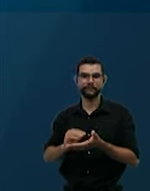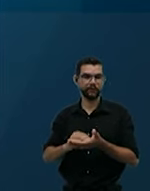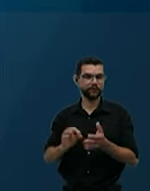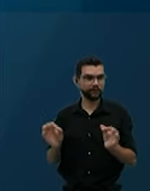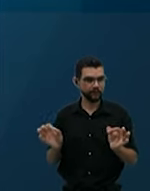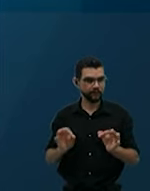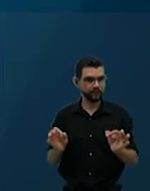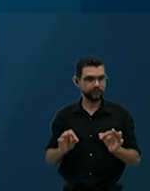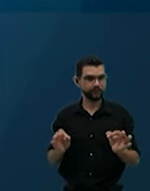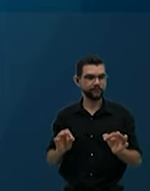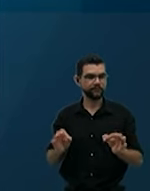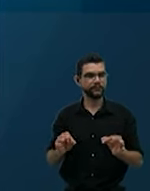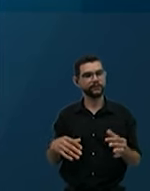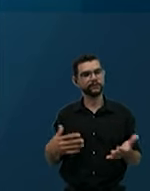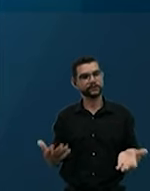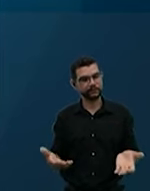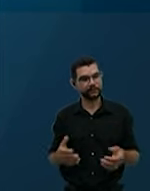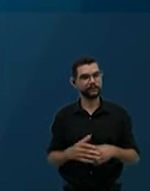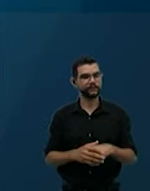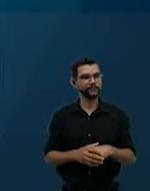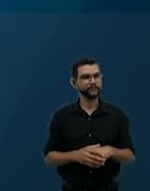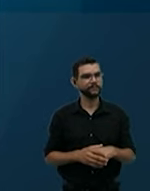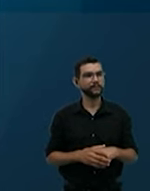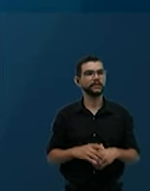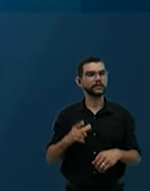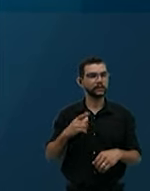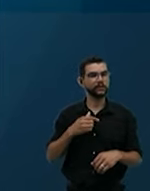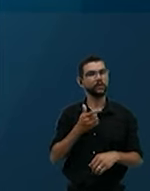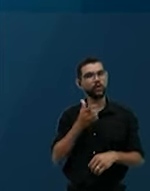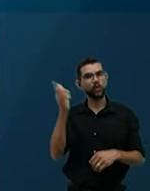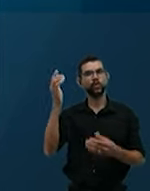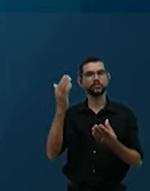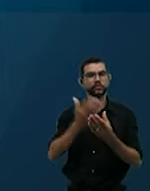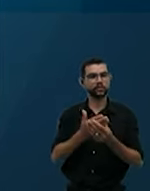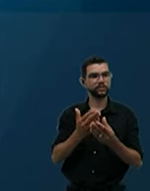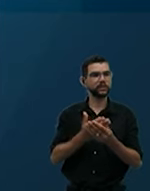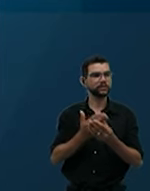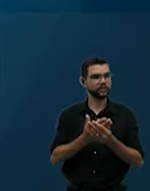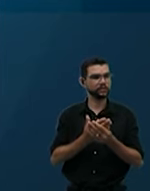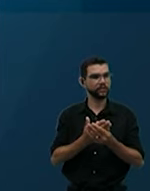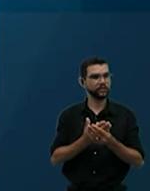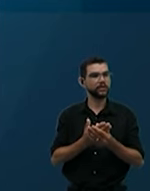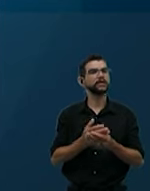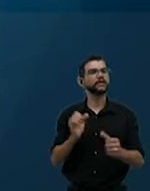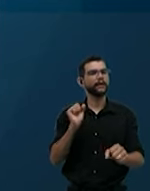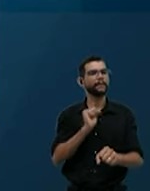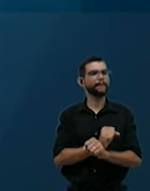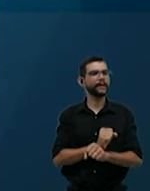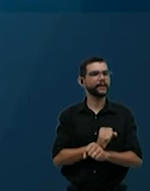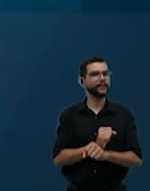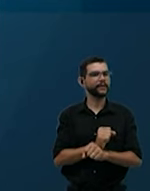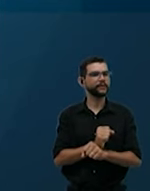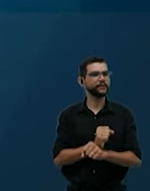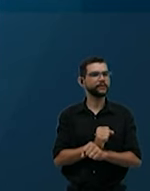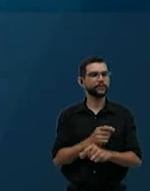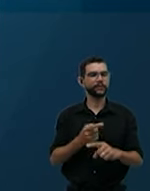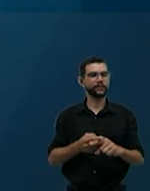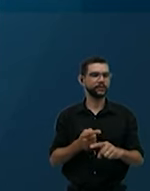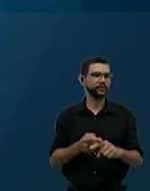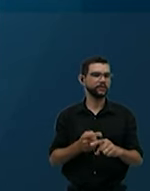por conta desse tema, e o segurado não conseguindo obter esse documento, porque está na mão de terceiro, ele não tem ingerência